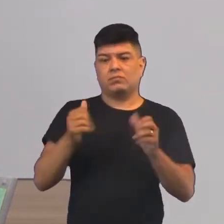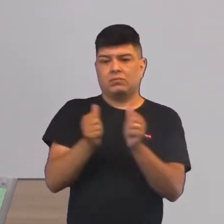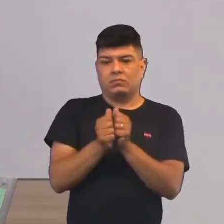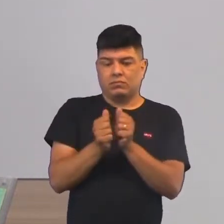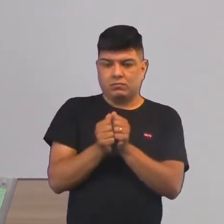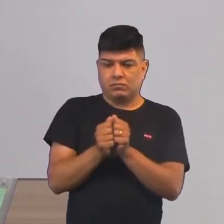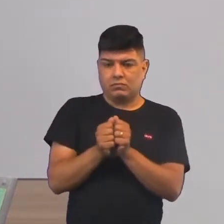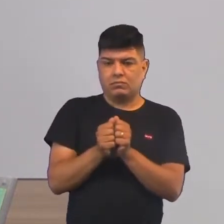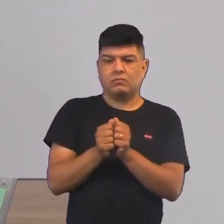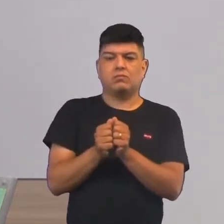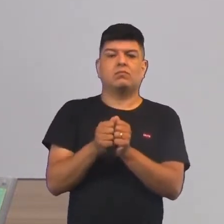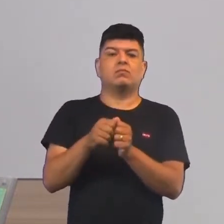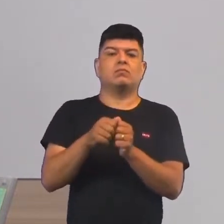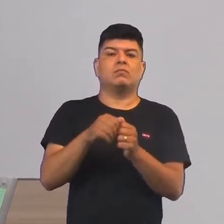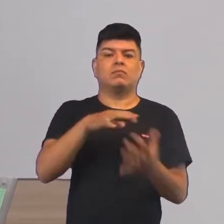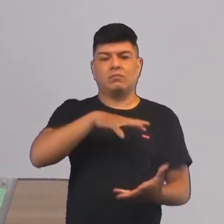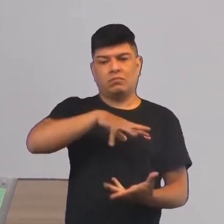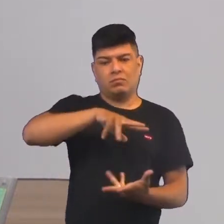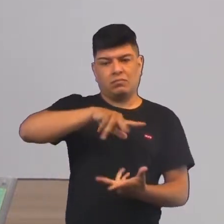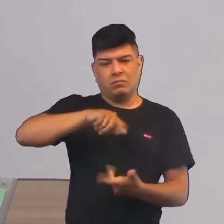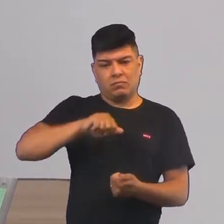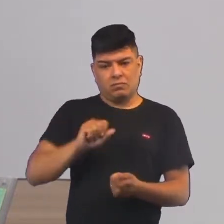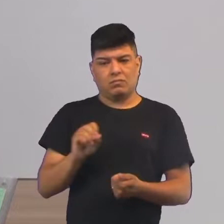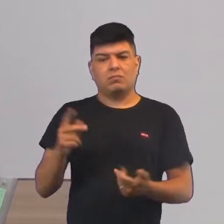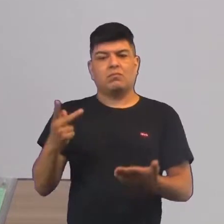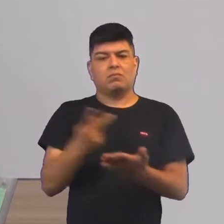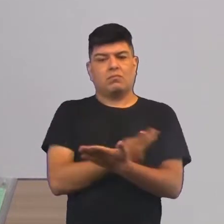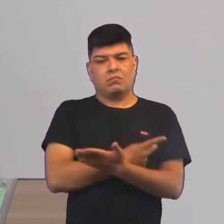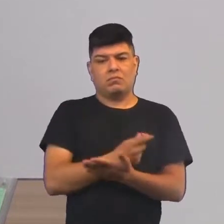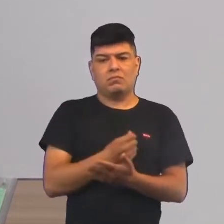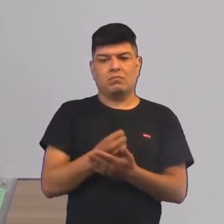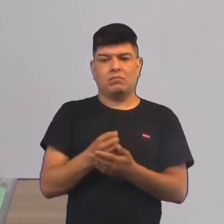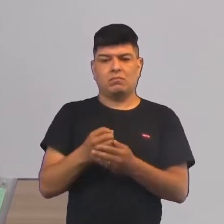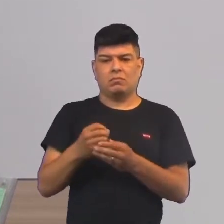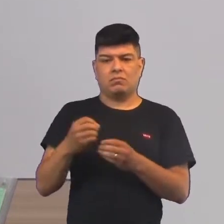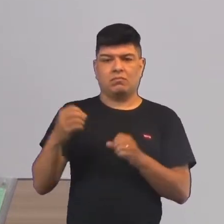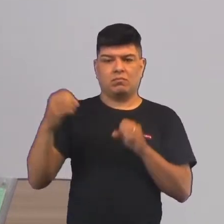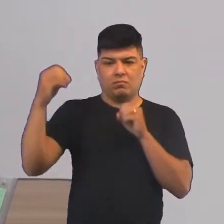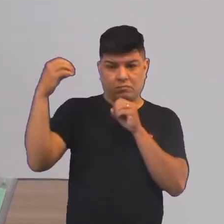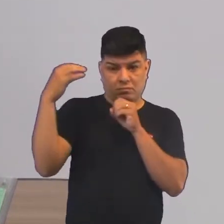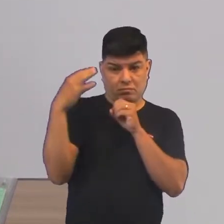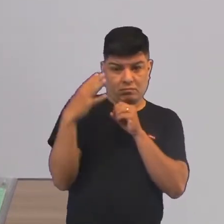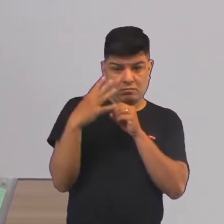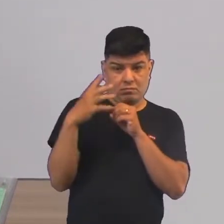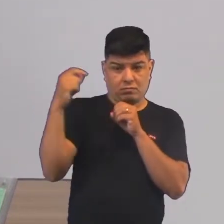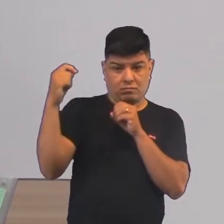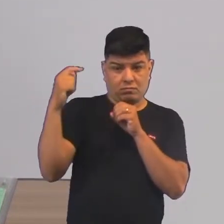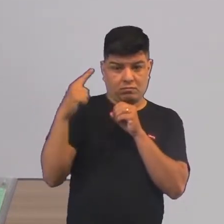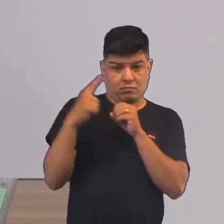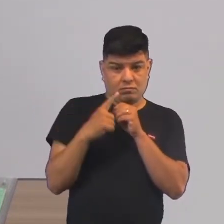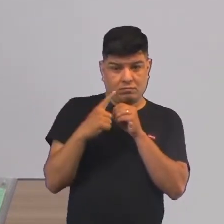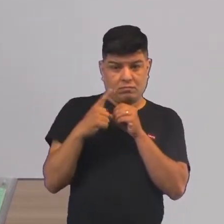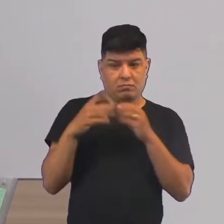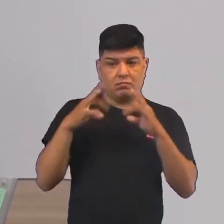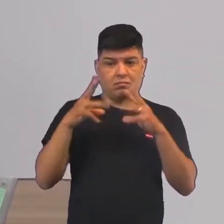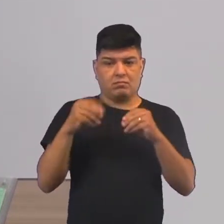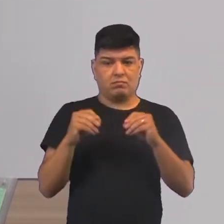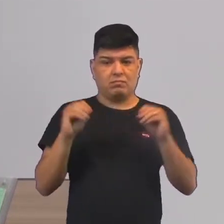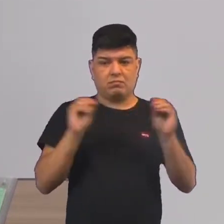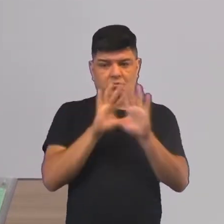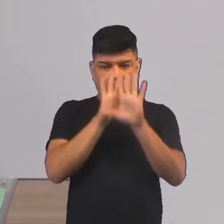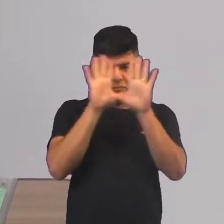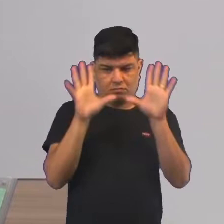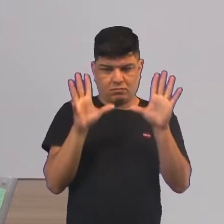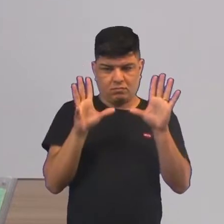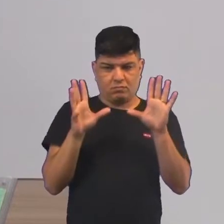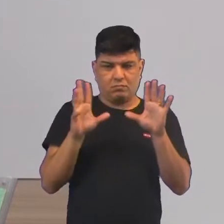com a Terra, okay, também acontece. A porção iluminada da Lua, tem parte que ela está totalmente iluminada,